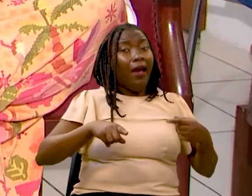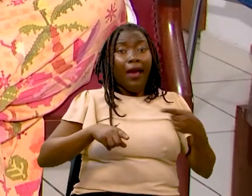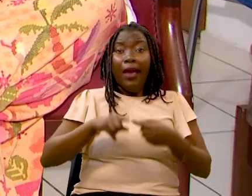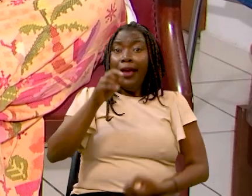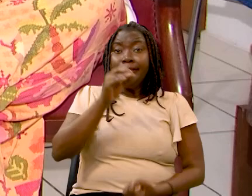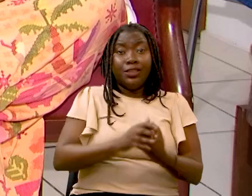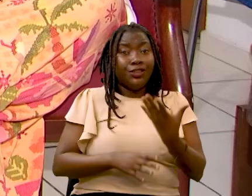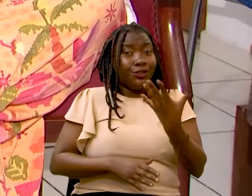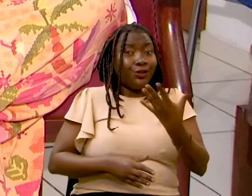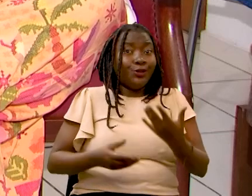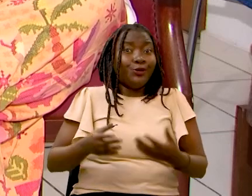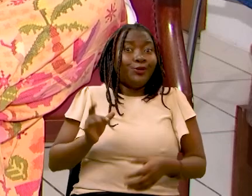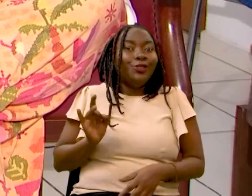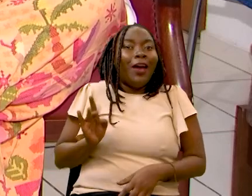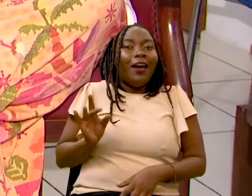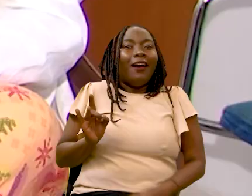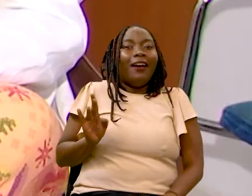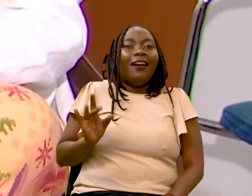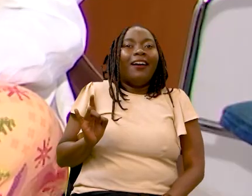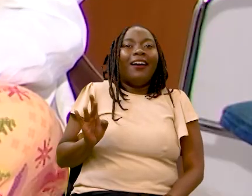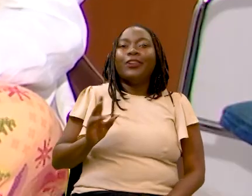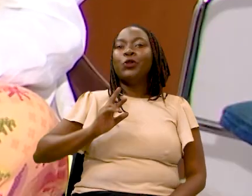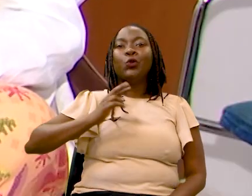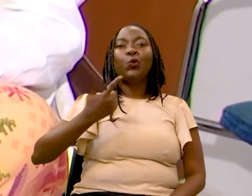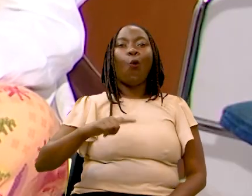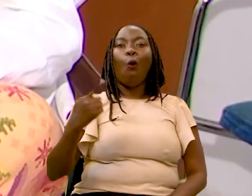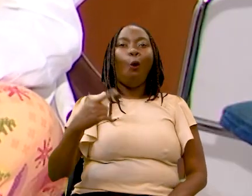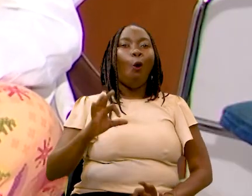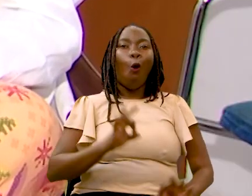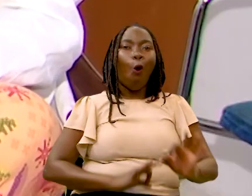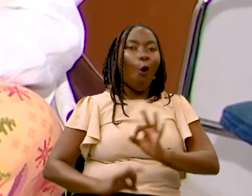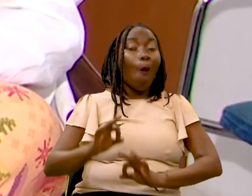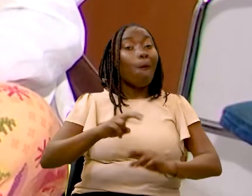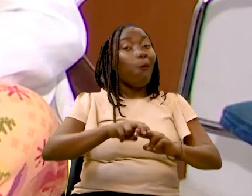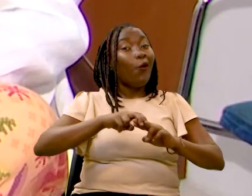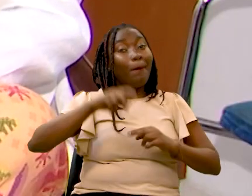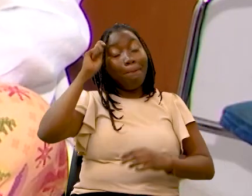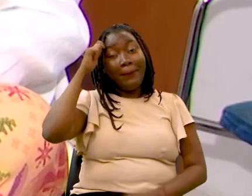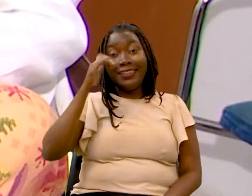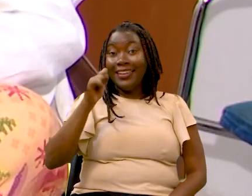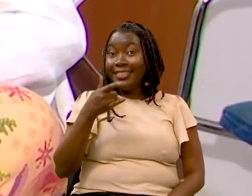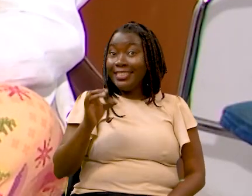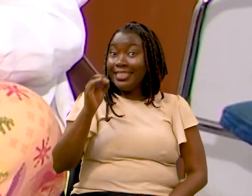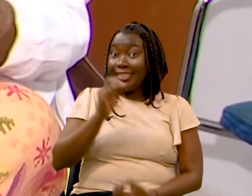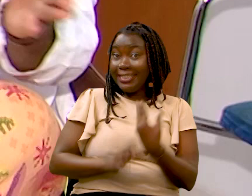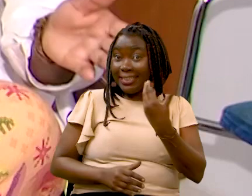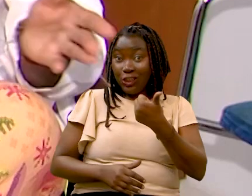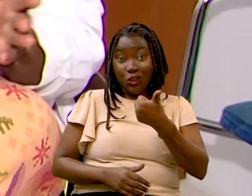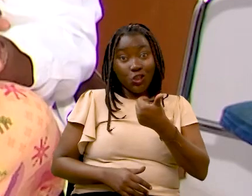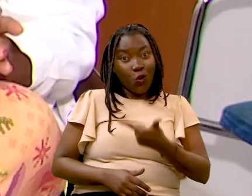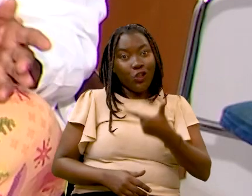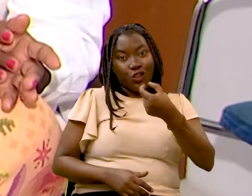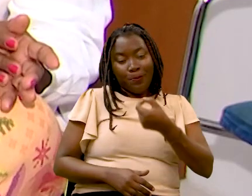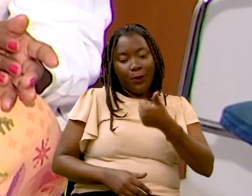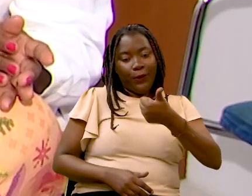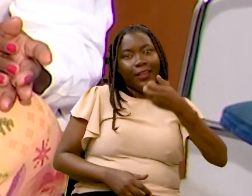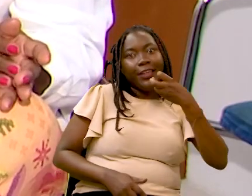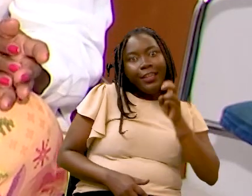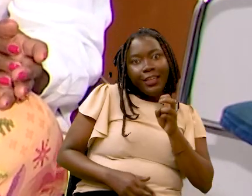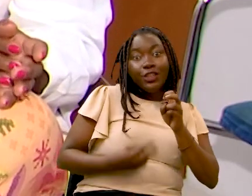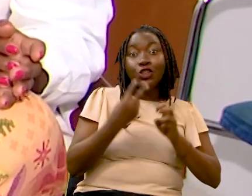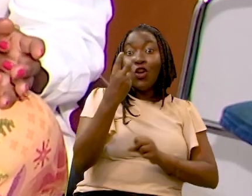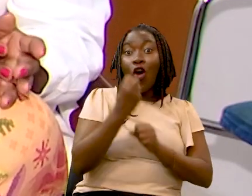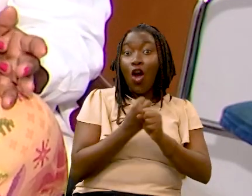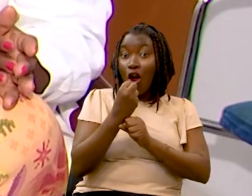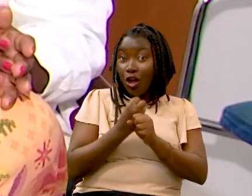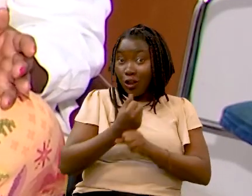momento ele foi surgindo espontaneamente, não houve um planejamento, porque a Pretação nasce em 2015,